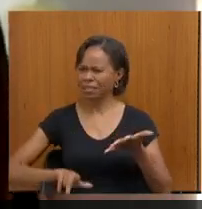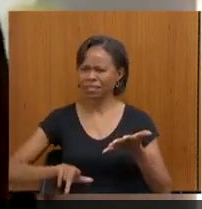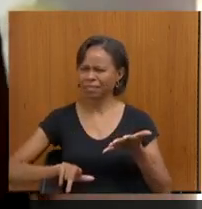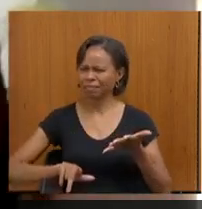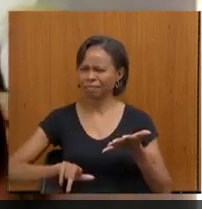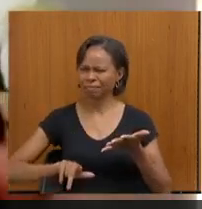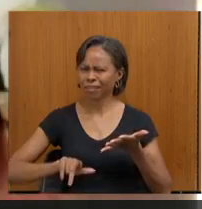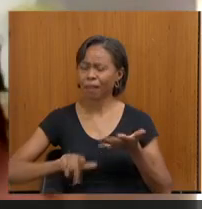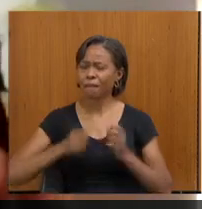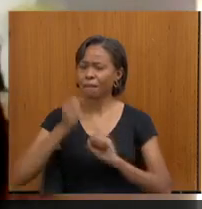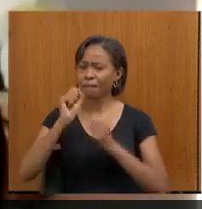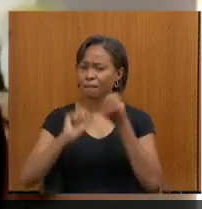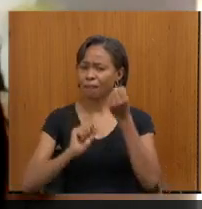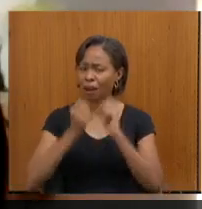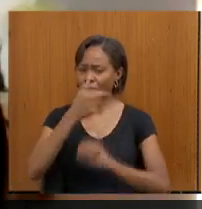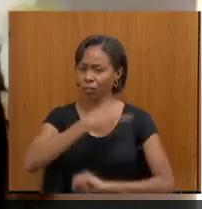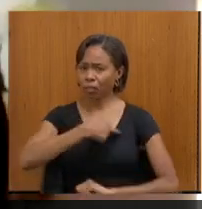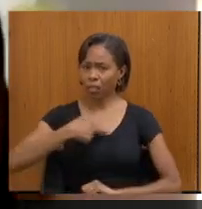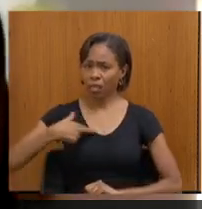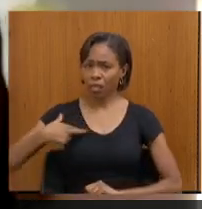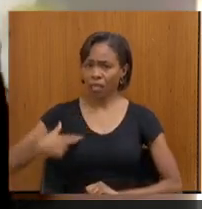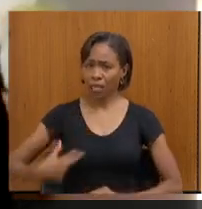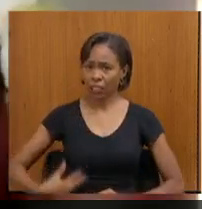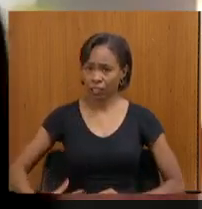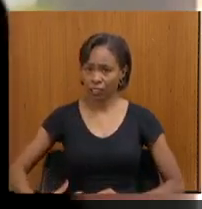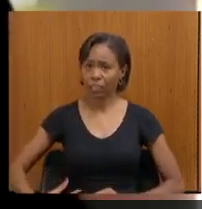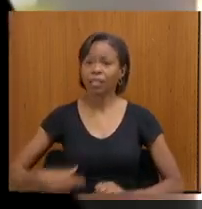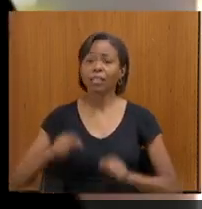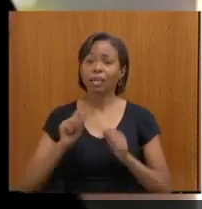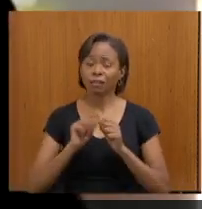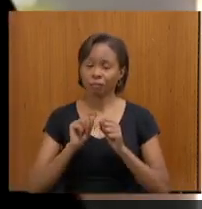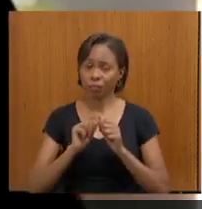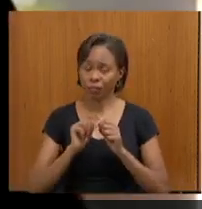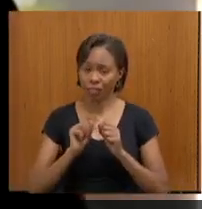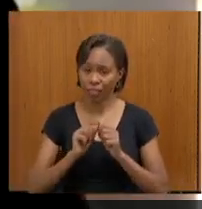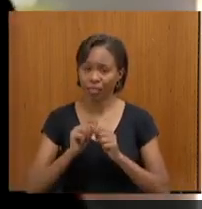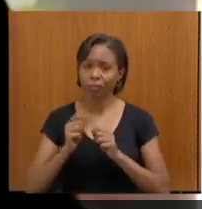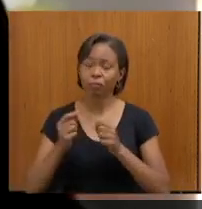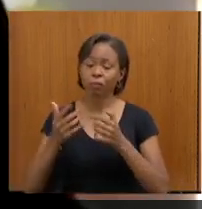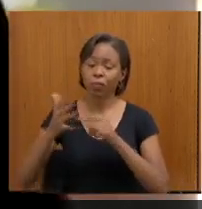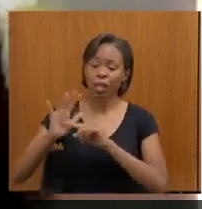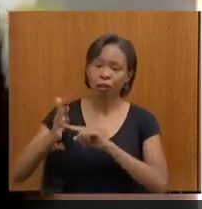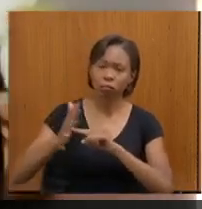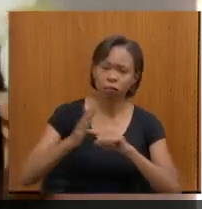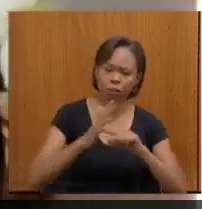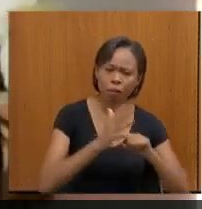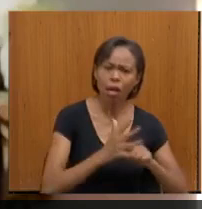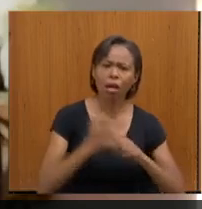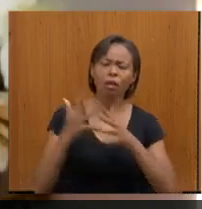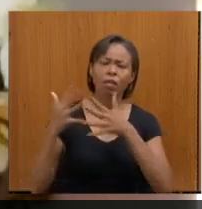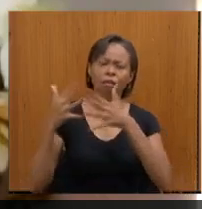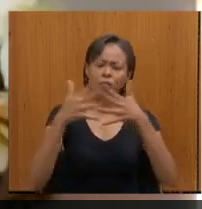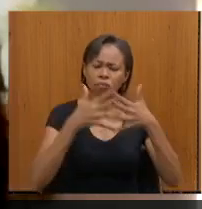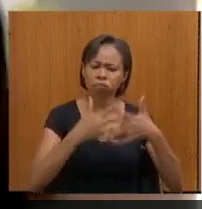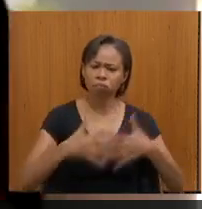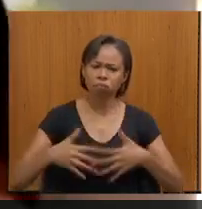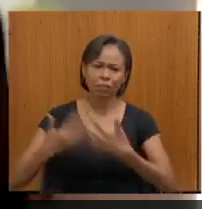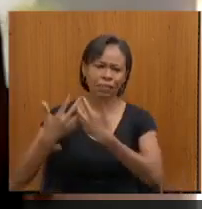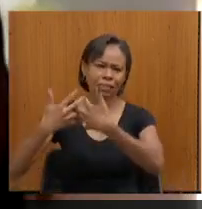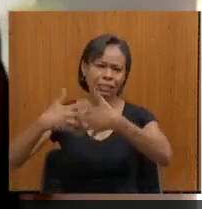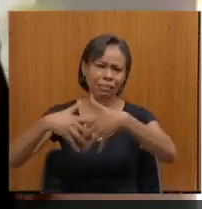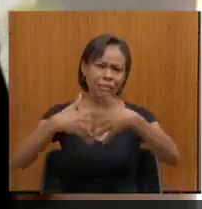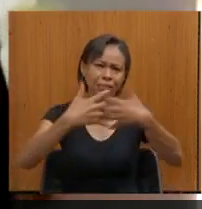e estão fabricando todos equipamentos tanto de produção de hidrogênio quanto de